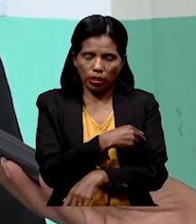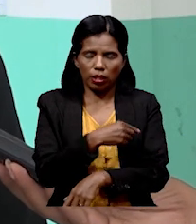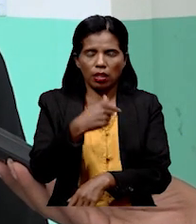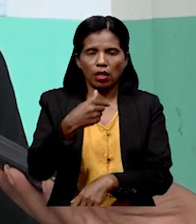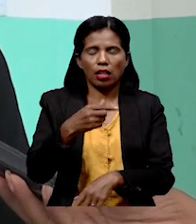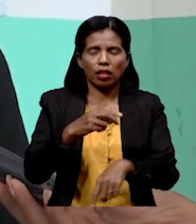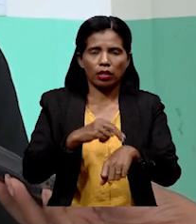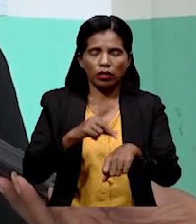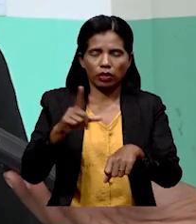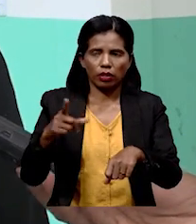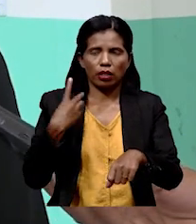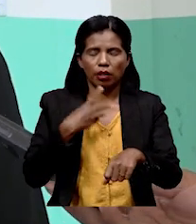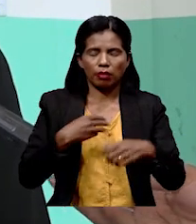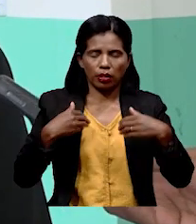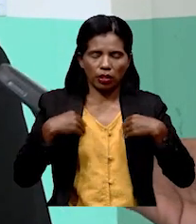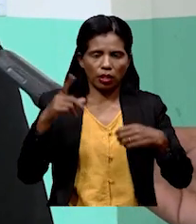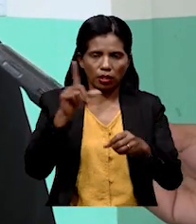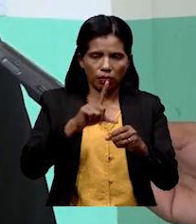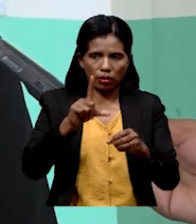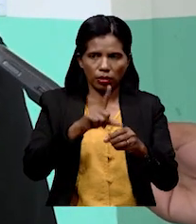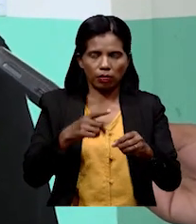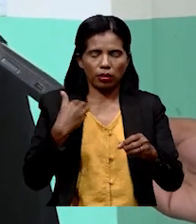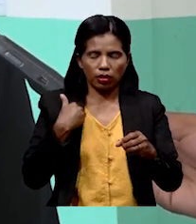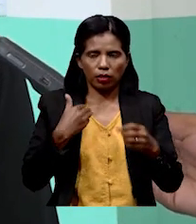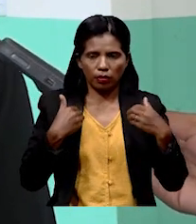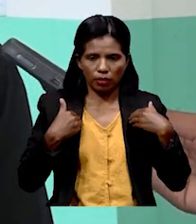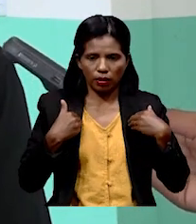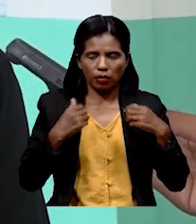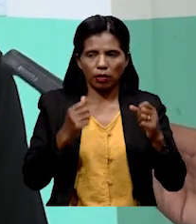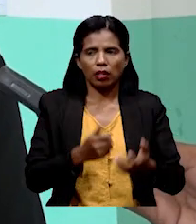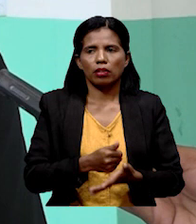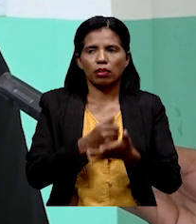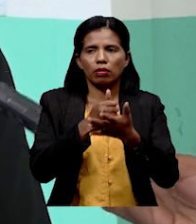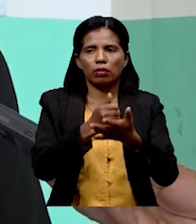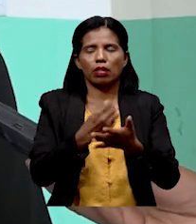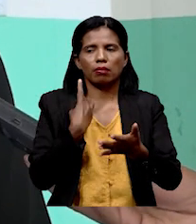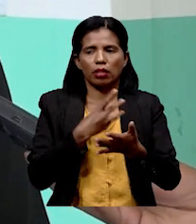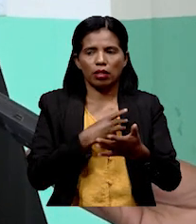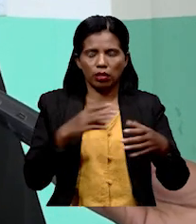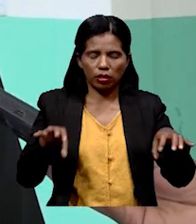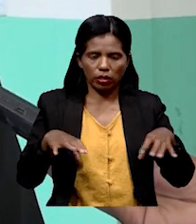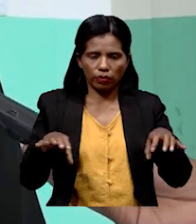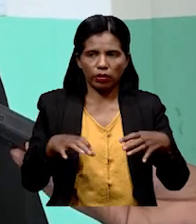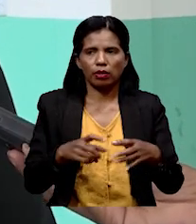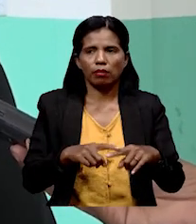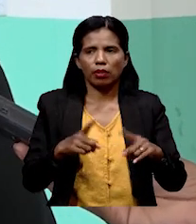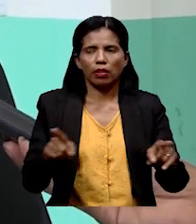momento a mi ha laboratório e amos a raishis ne be que facilita a mi servicio mas bem ane samos